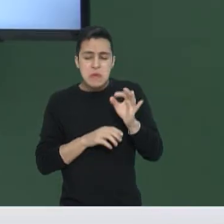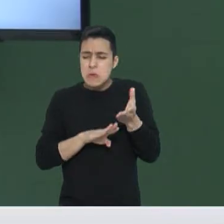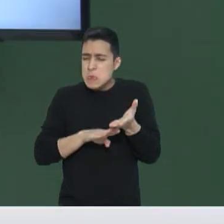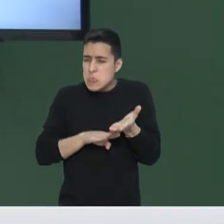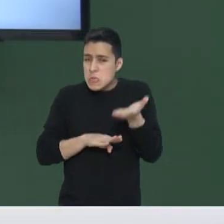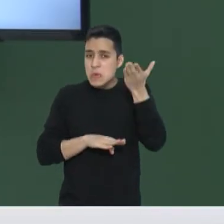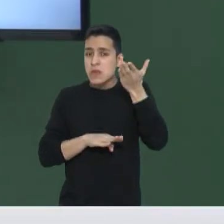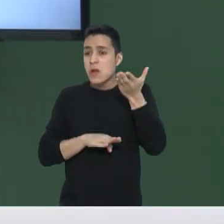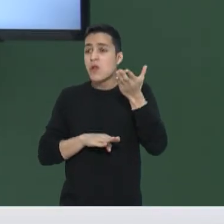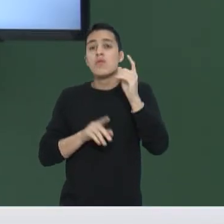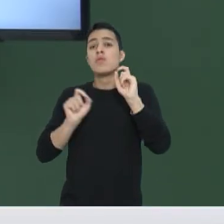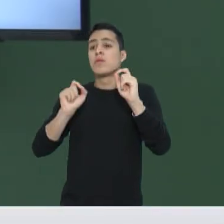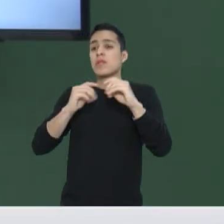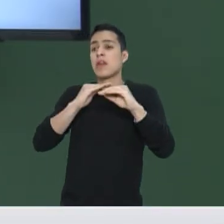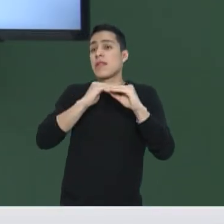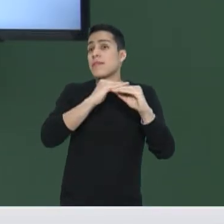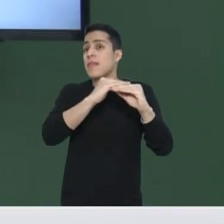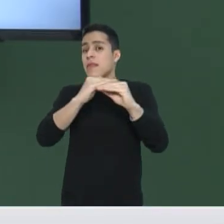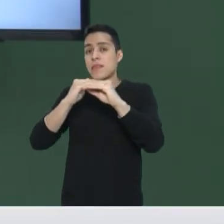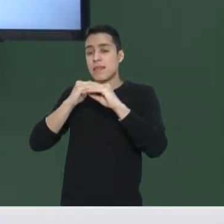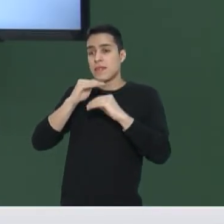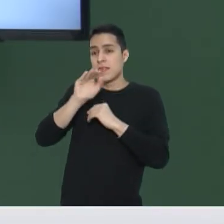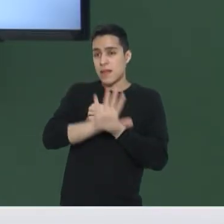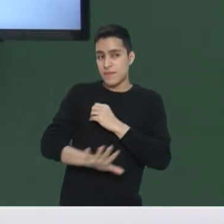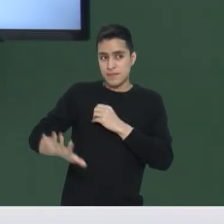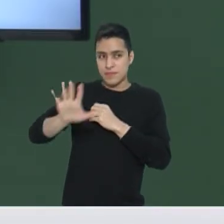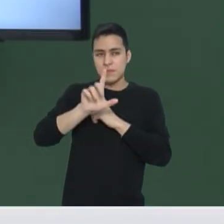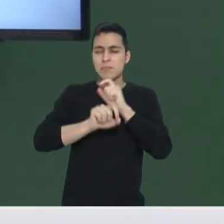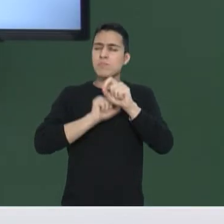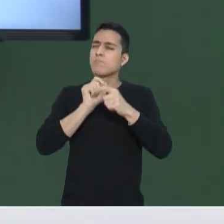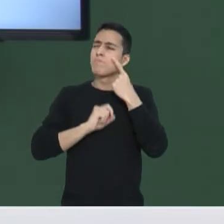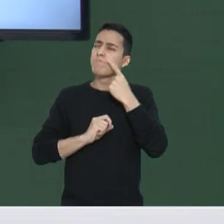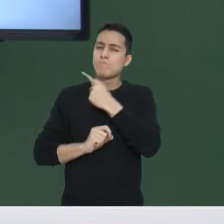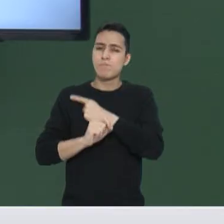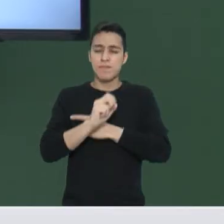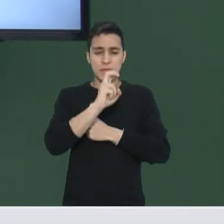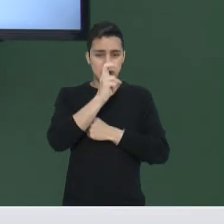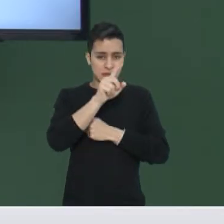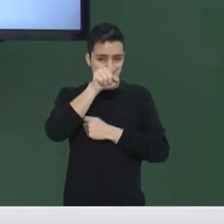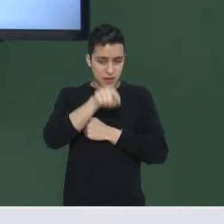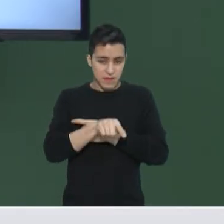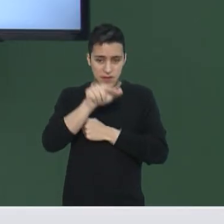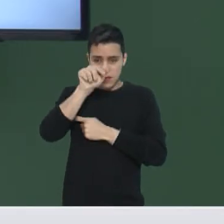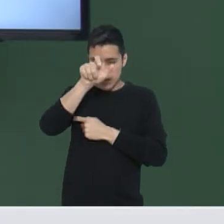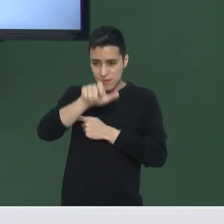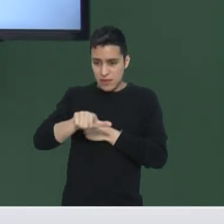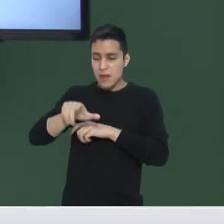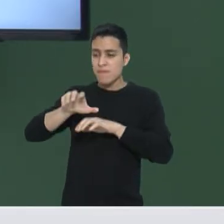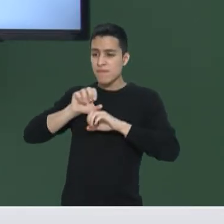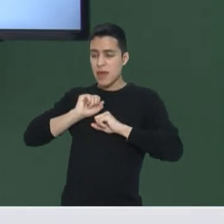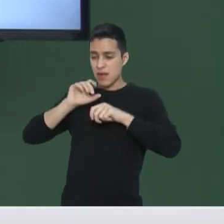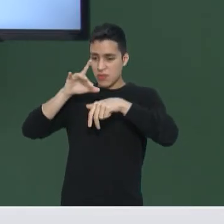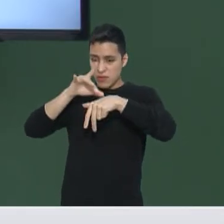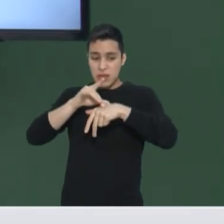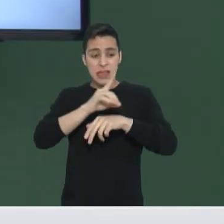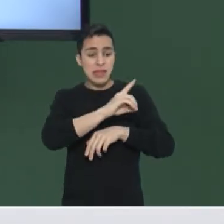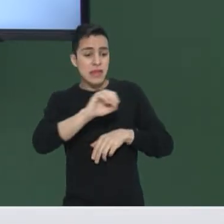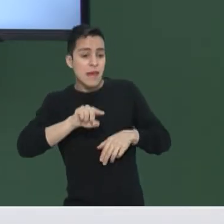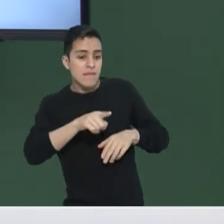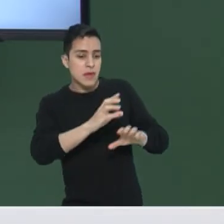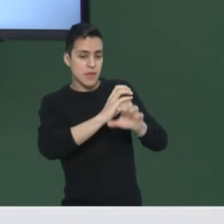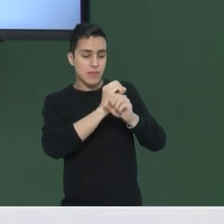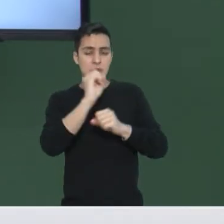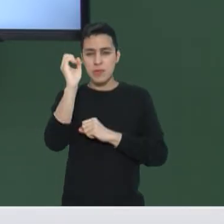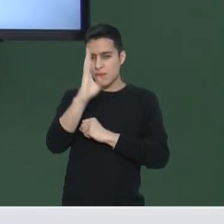acima da média nacional, certo? Então, a média nacional está aqui, ó, 5,7 pessoas pegam a doença a cada 100 mil.